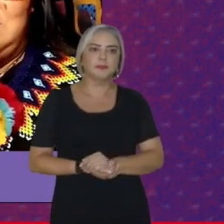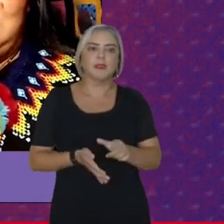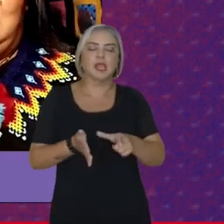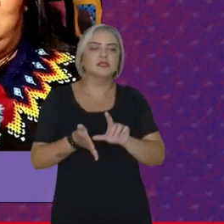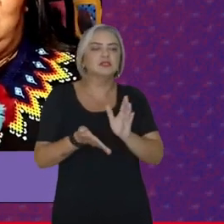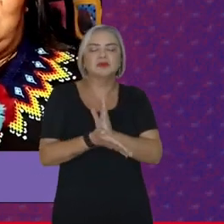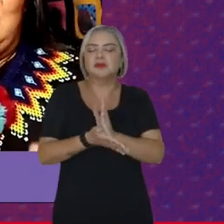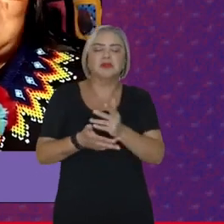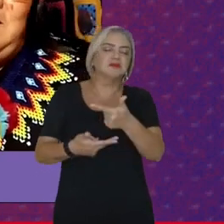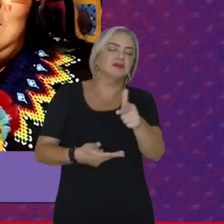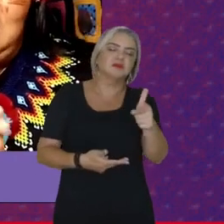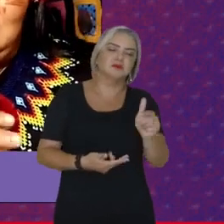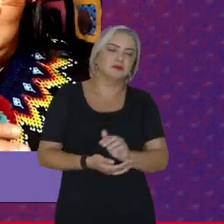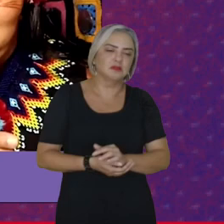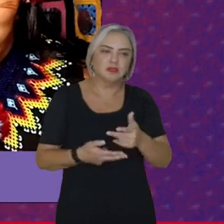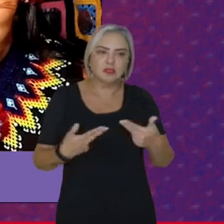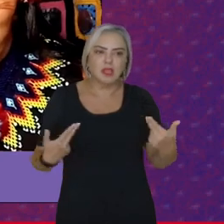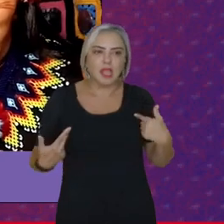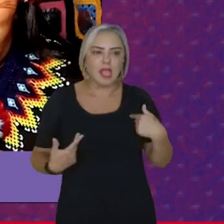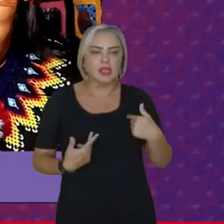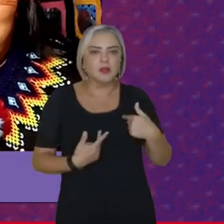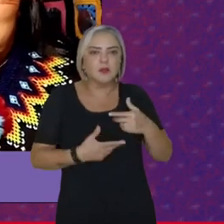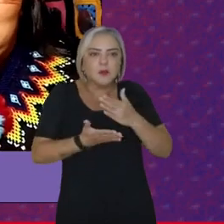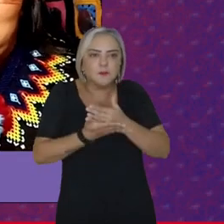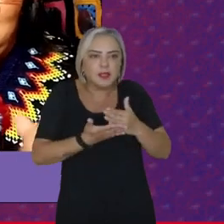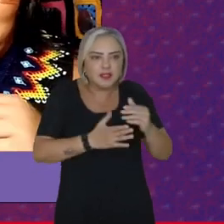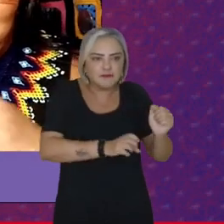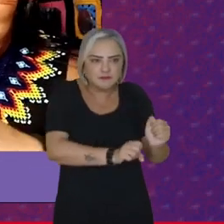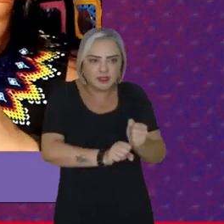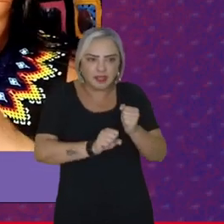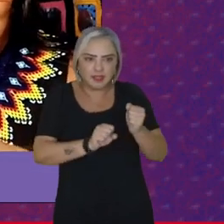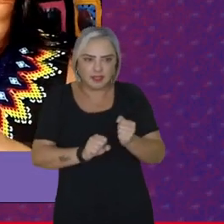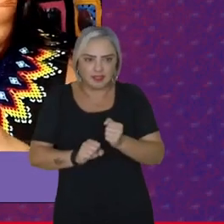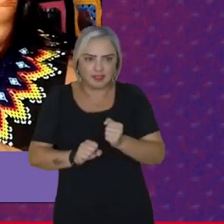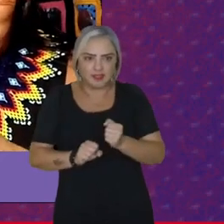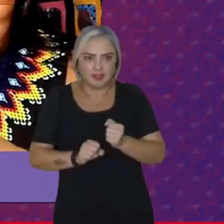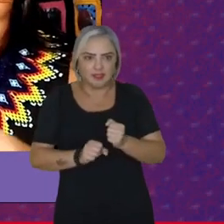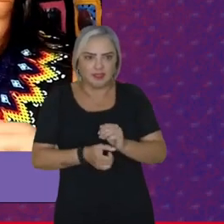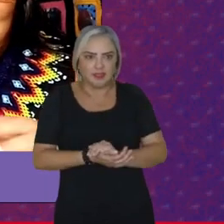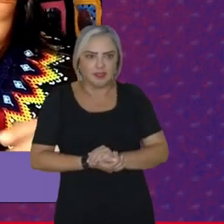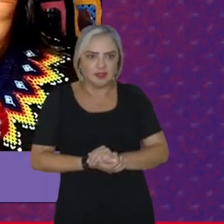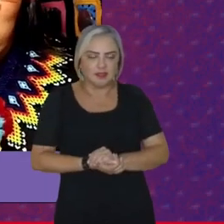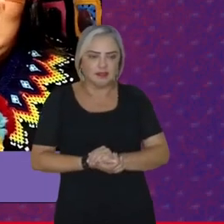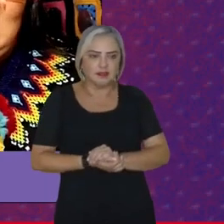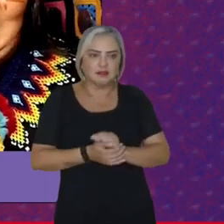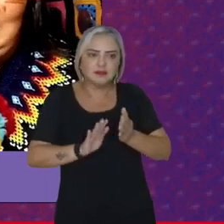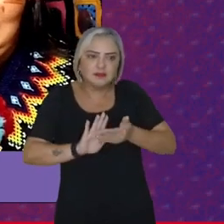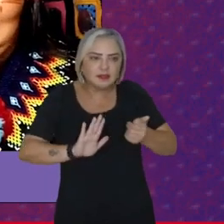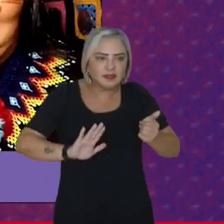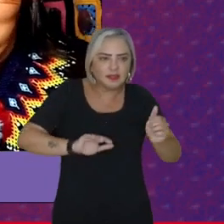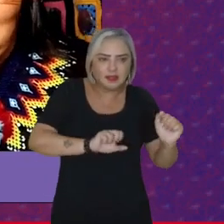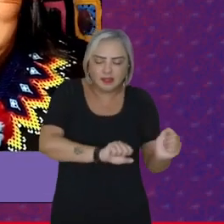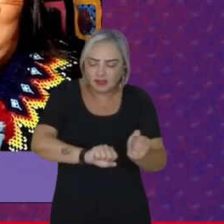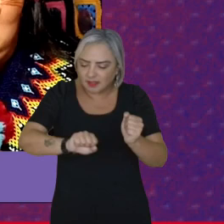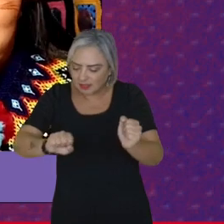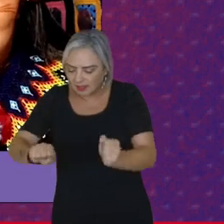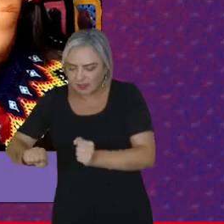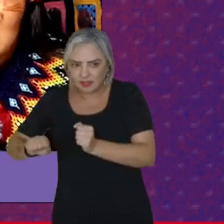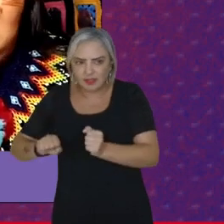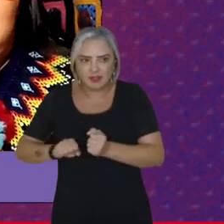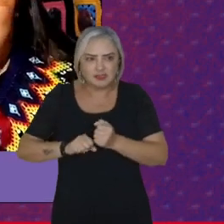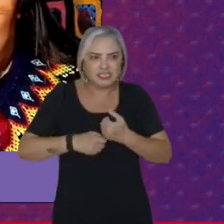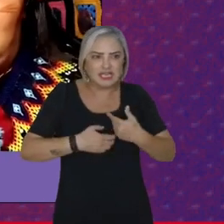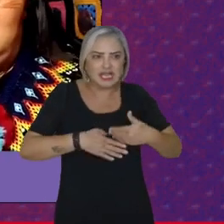outra coisa. A gente começa a varrer do começo, para ir tirando essa imundiçada que está no